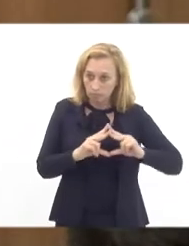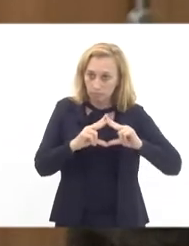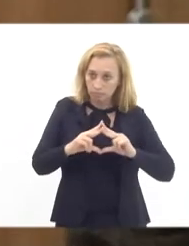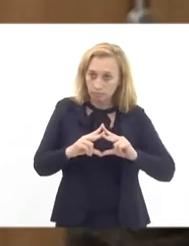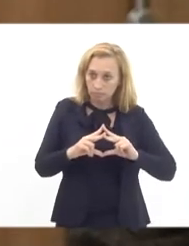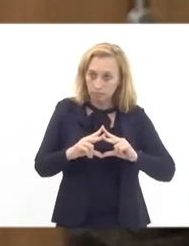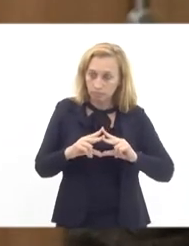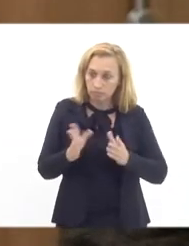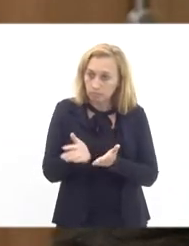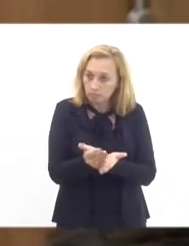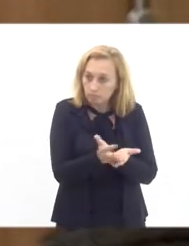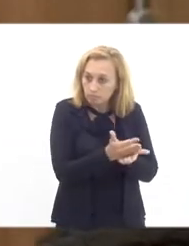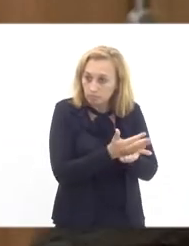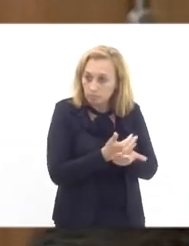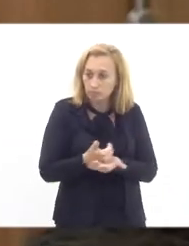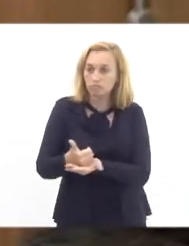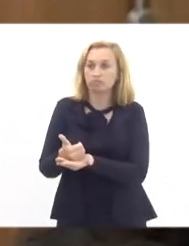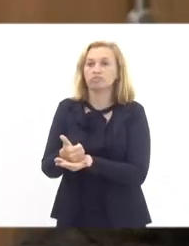exige